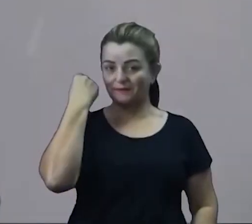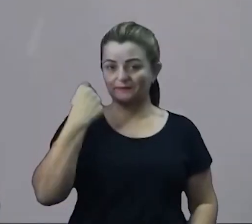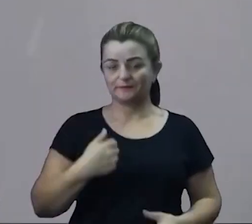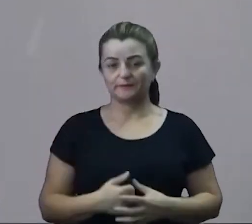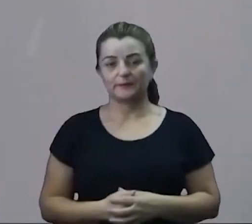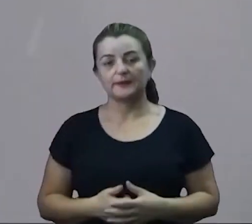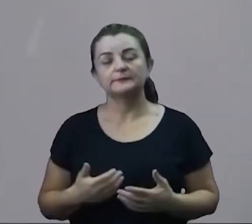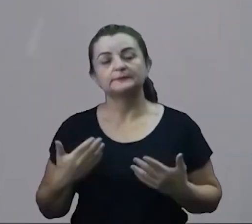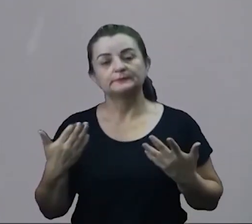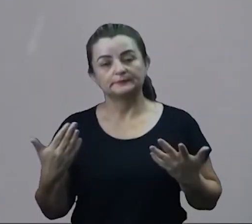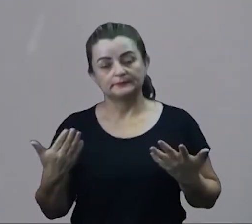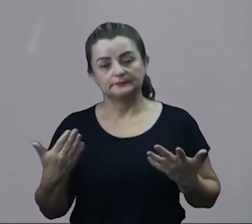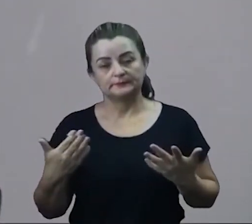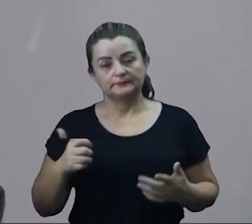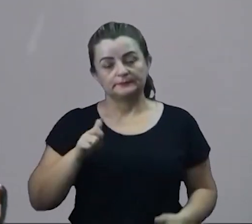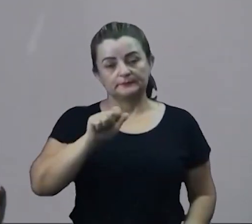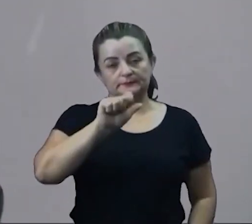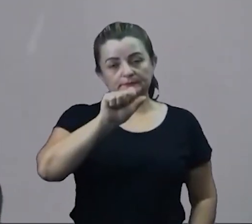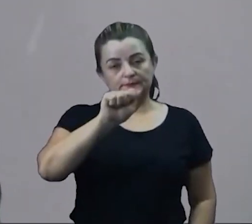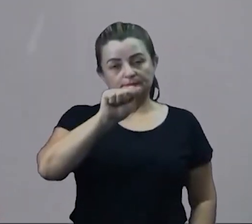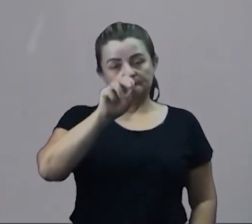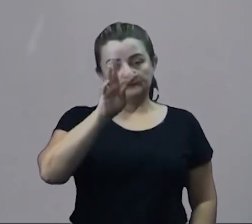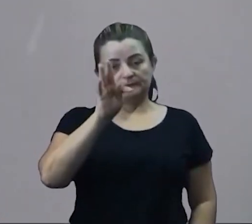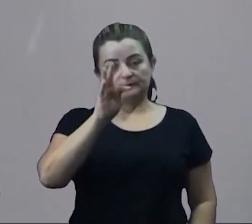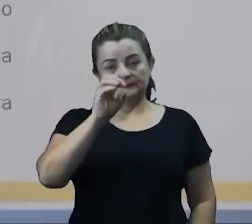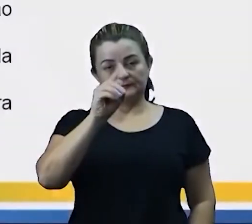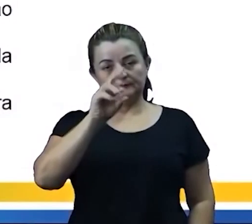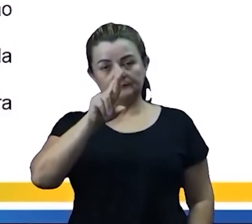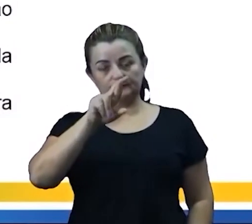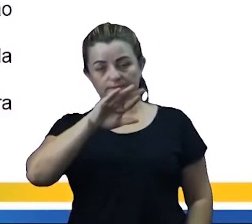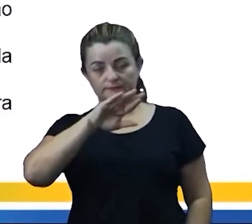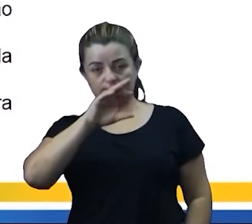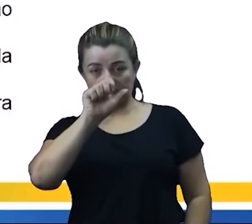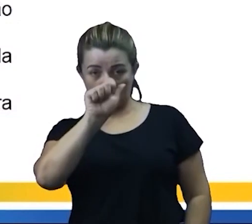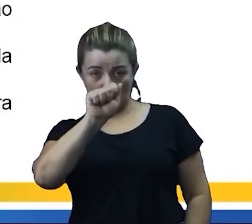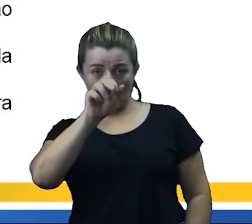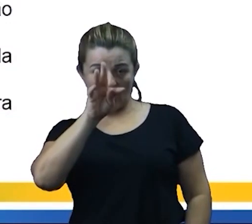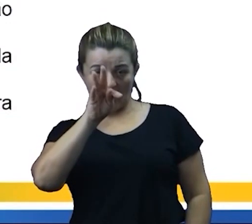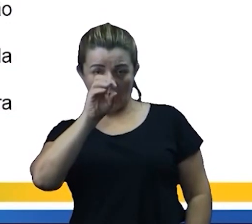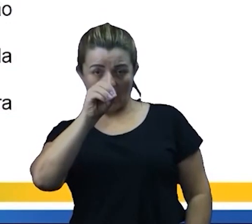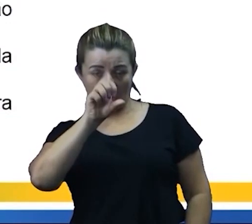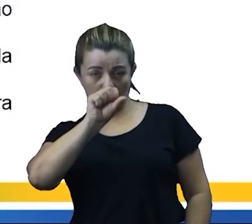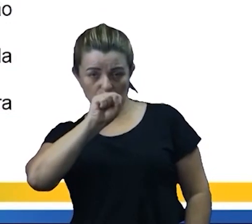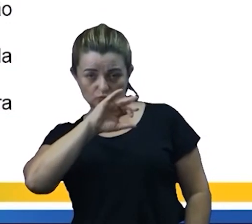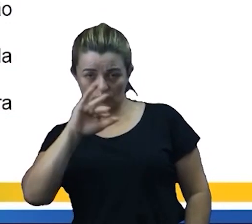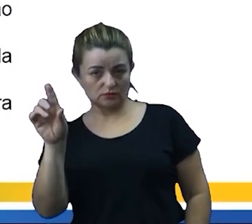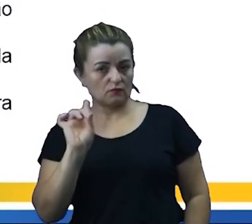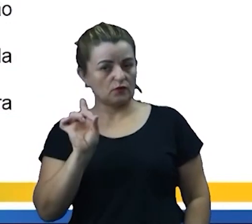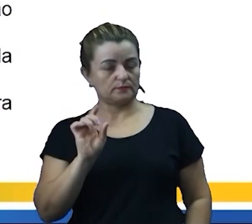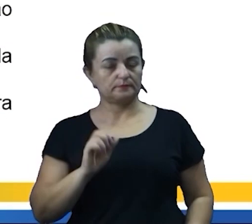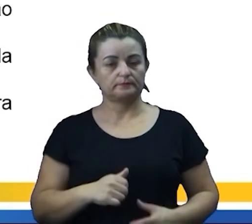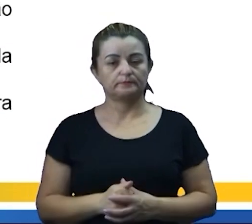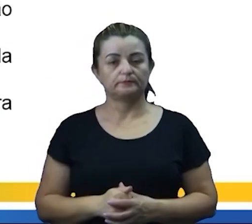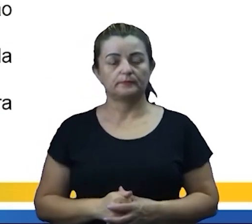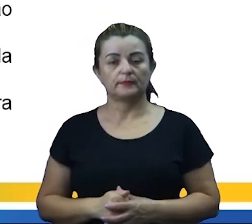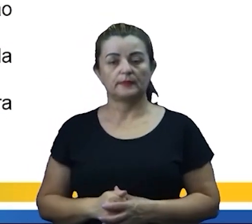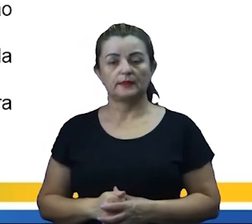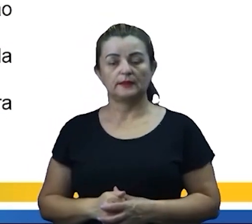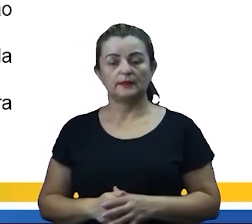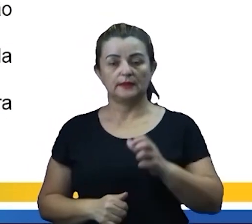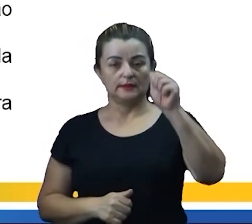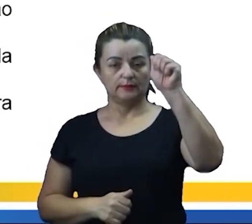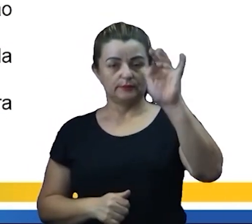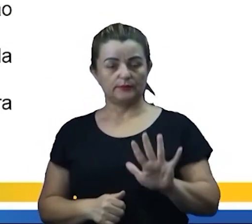histórico. Gente, hábitos avançados aqui não foram, né? Sinceramente, tá? E o nosso gabarito é